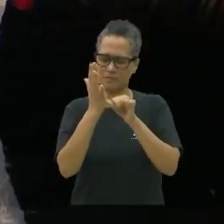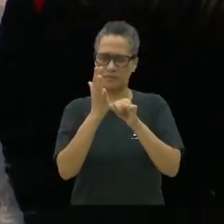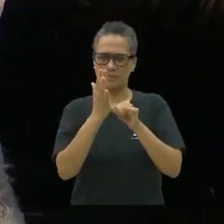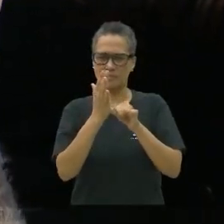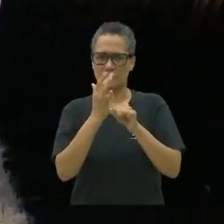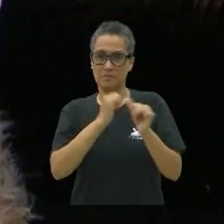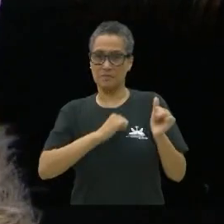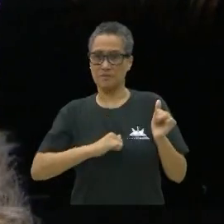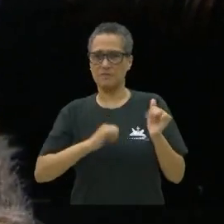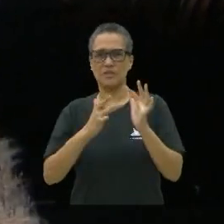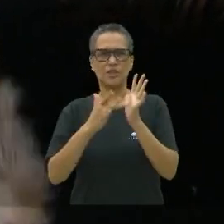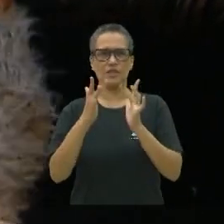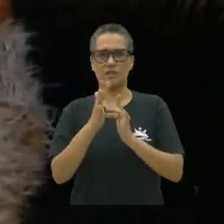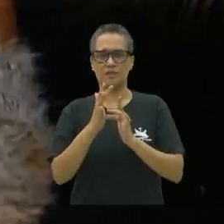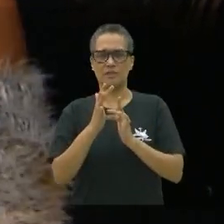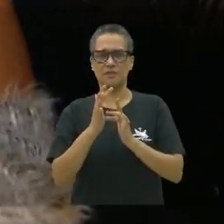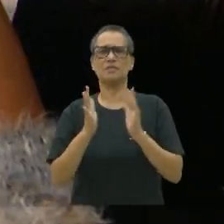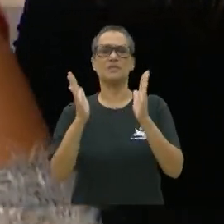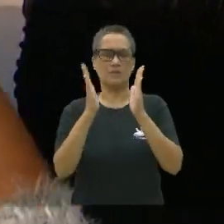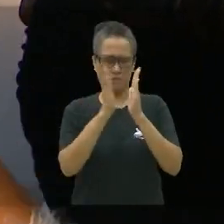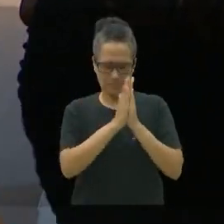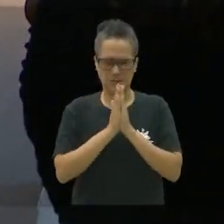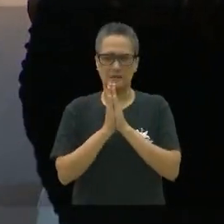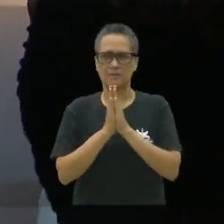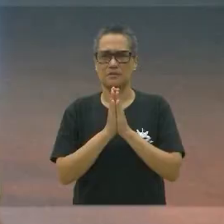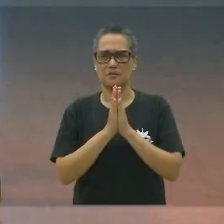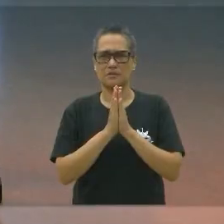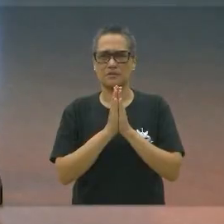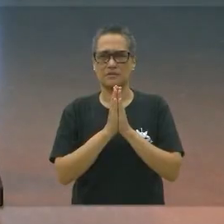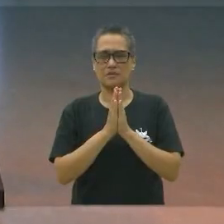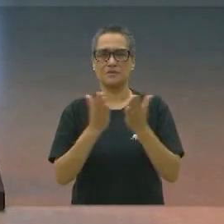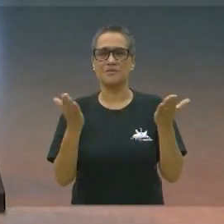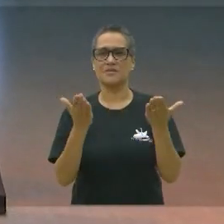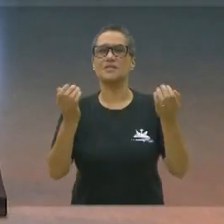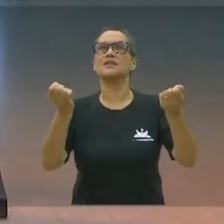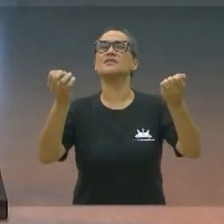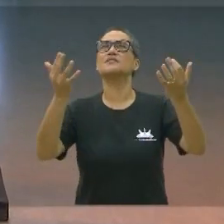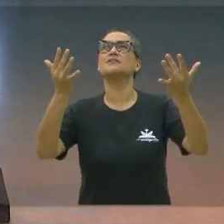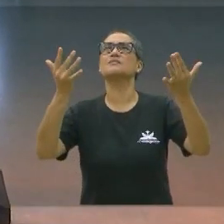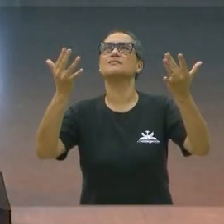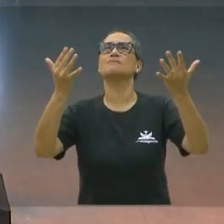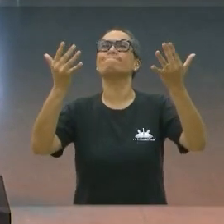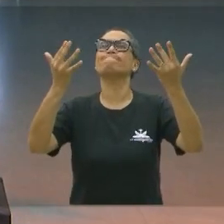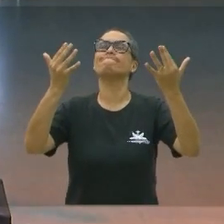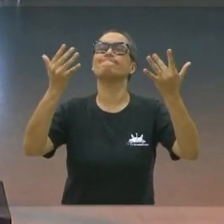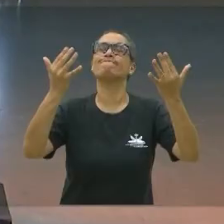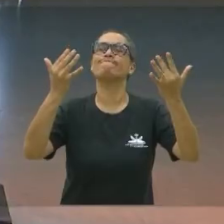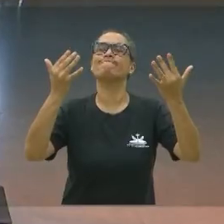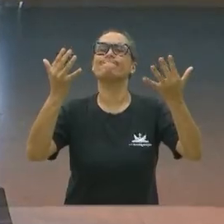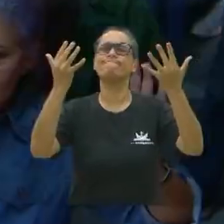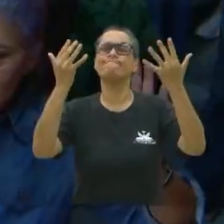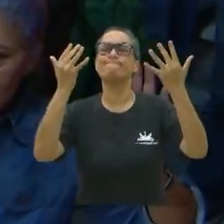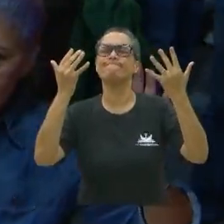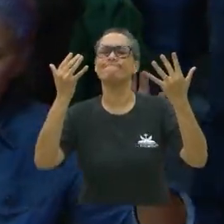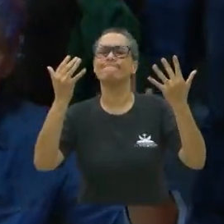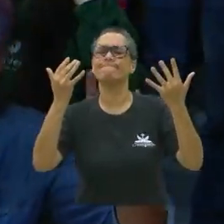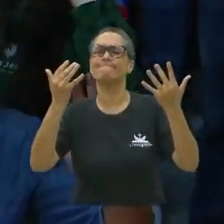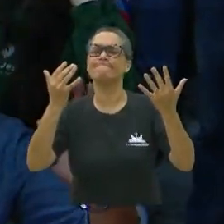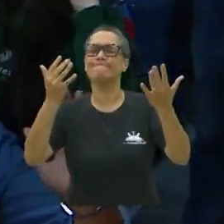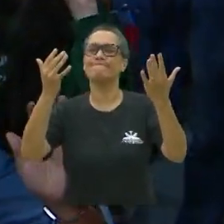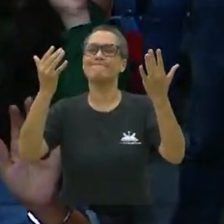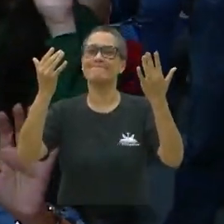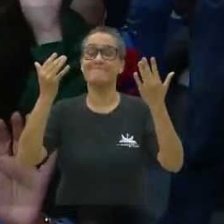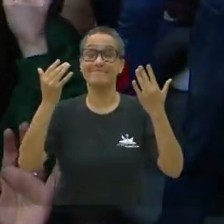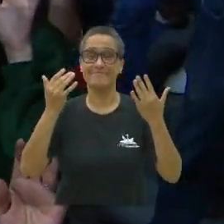Jesus. Amém? Amém. Ponha seus braços lá em cima e toca no